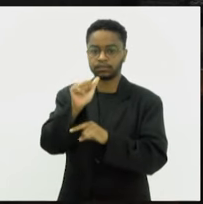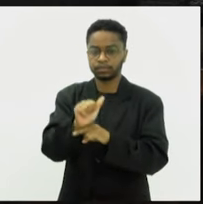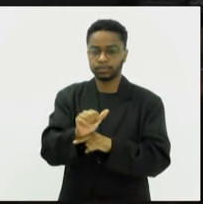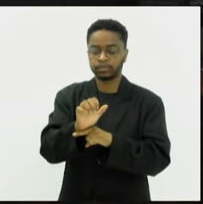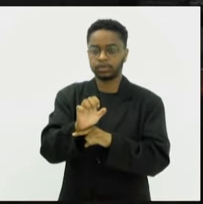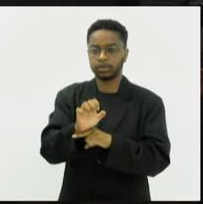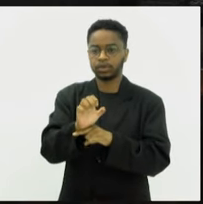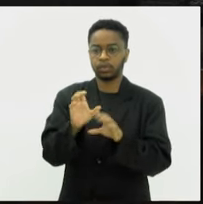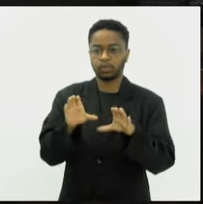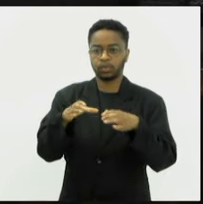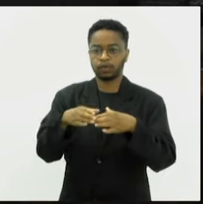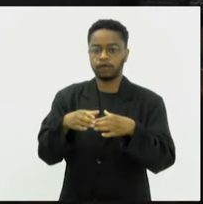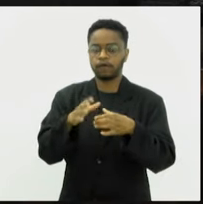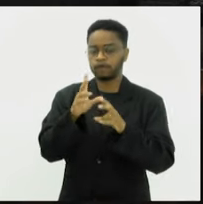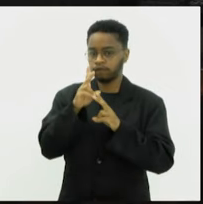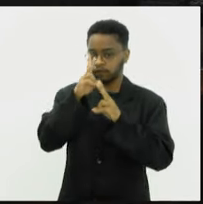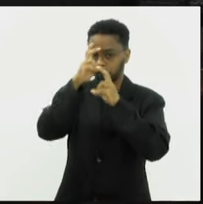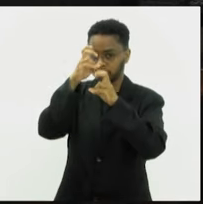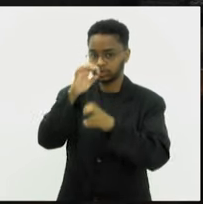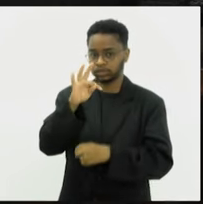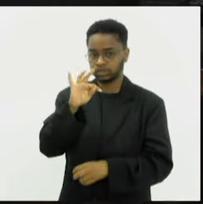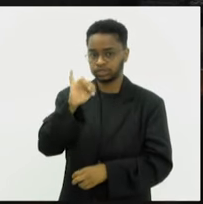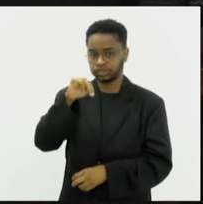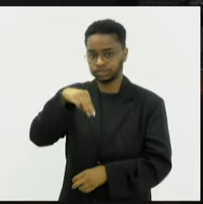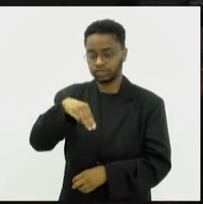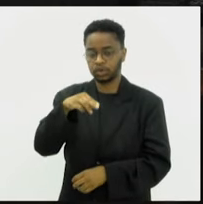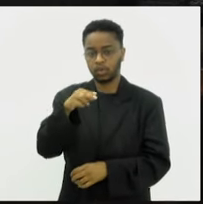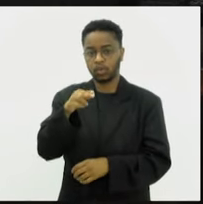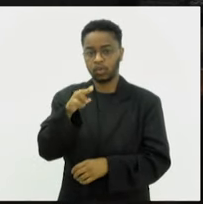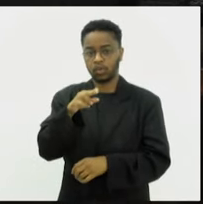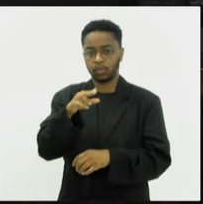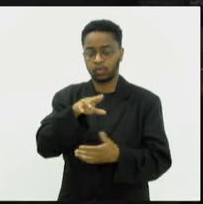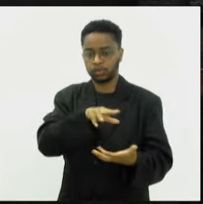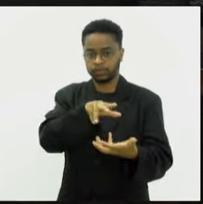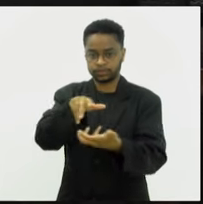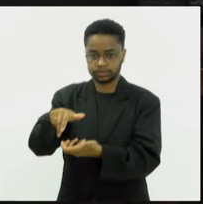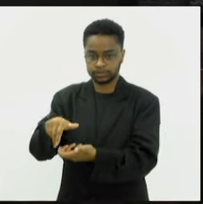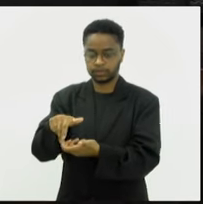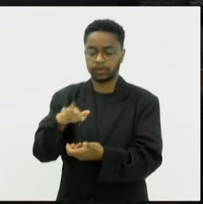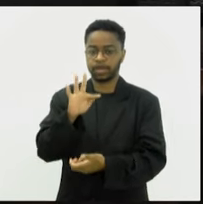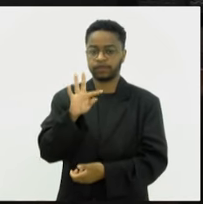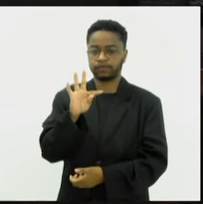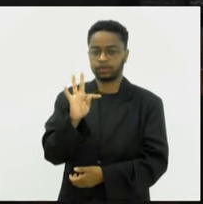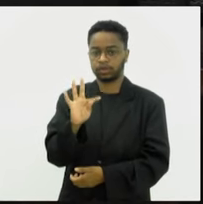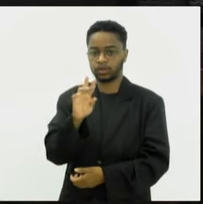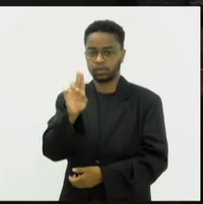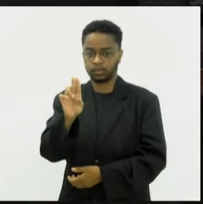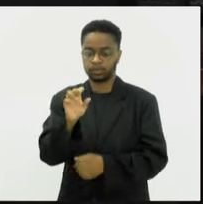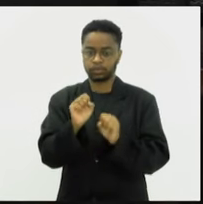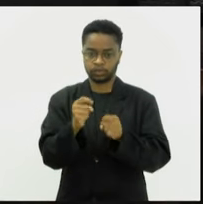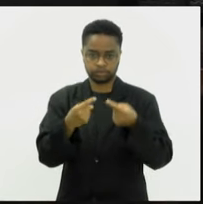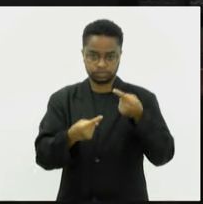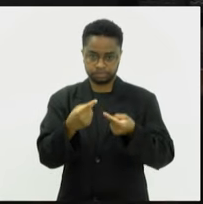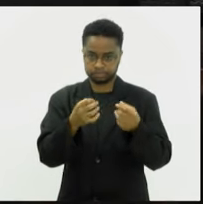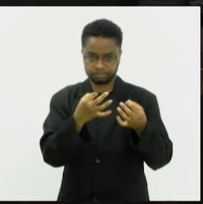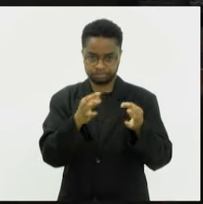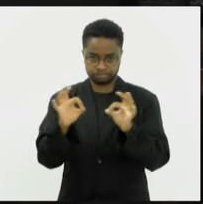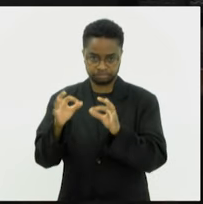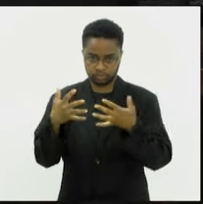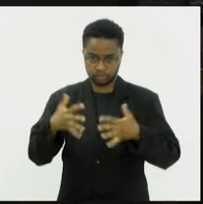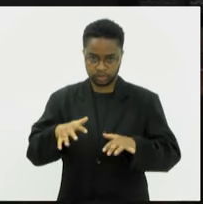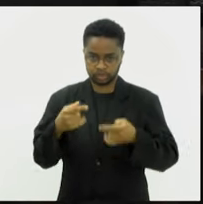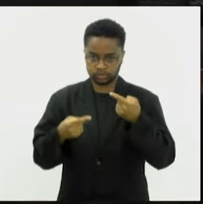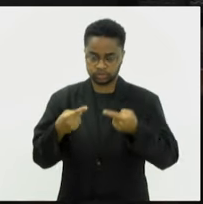Tim Universal, FTU. Em discussão, não havendo quem queira discutir, encerrada a discussão,